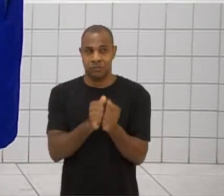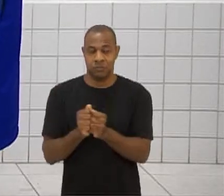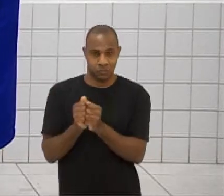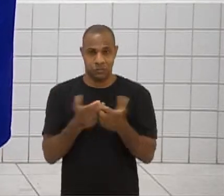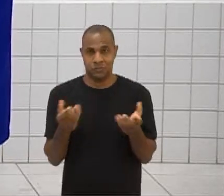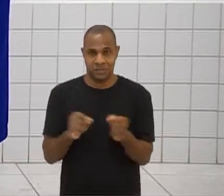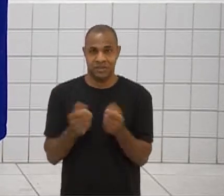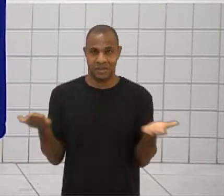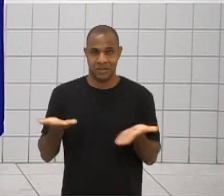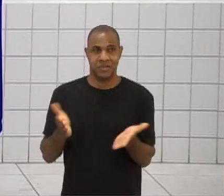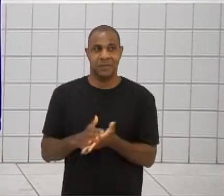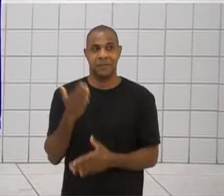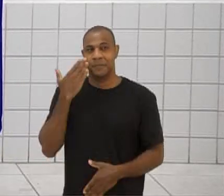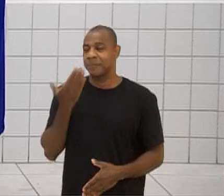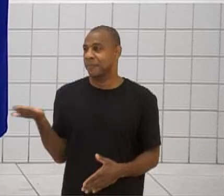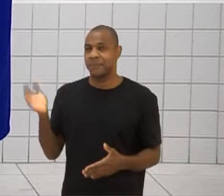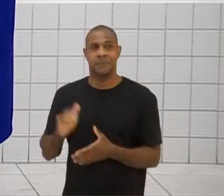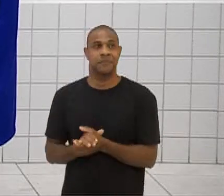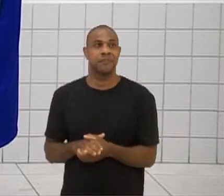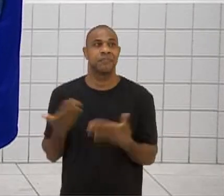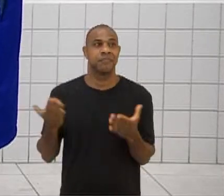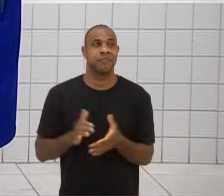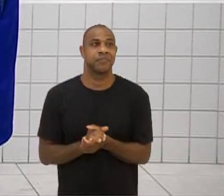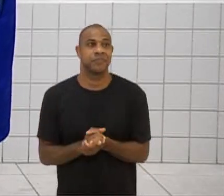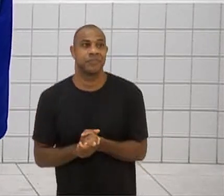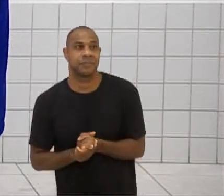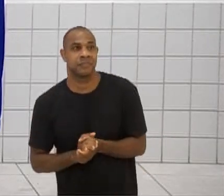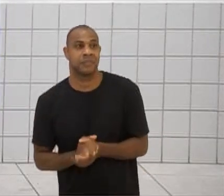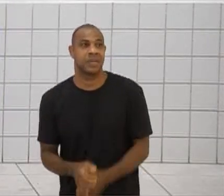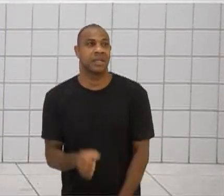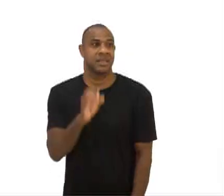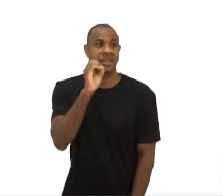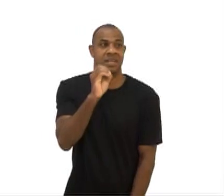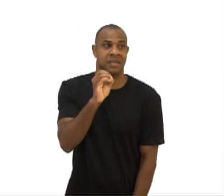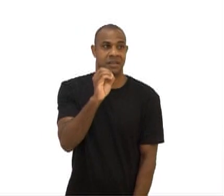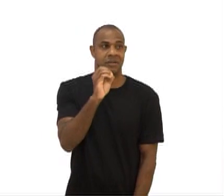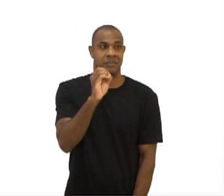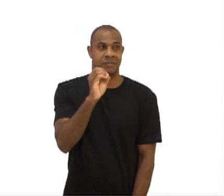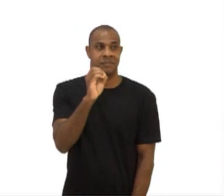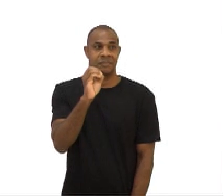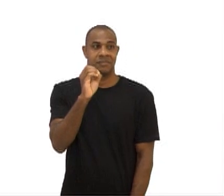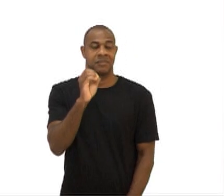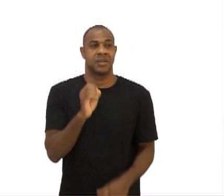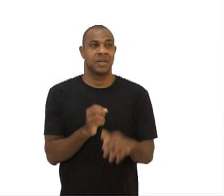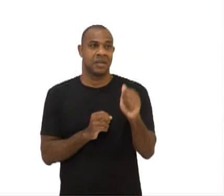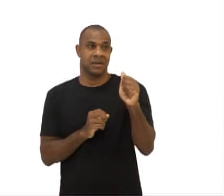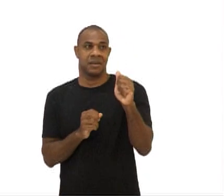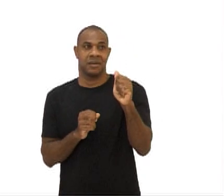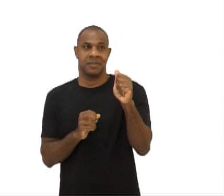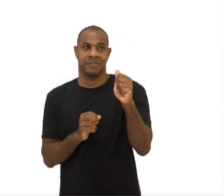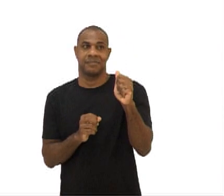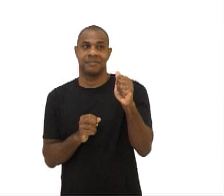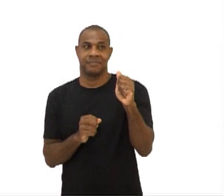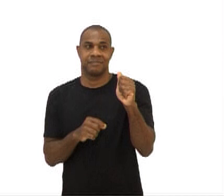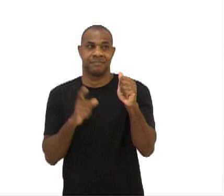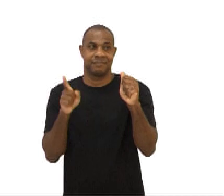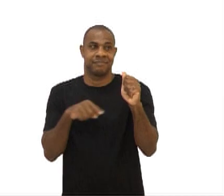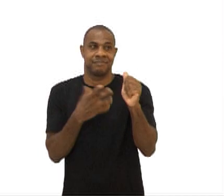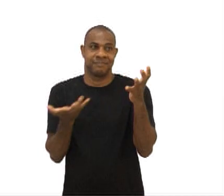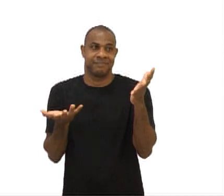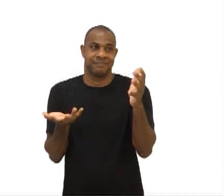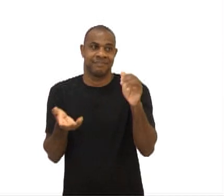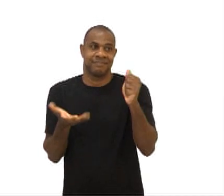analisar todas as questões? Bora lá. Então, o f de 0 elimina a alternativa A, porque o cosseno de 0 não é 0, o cosseno de